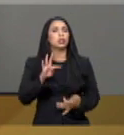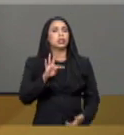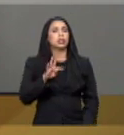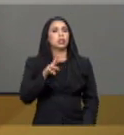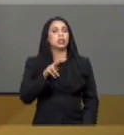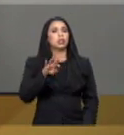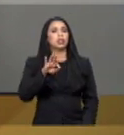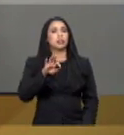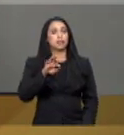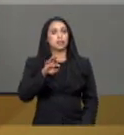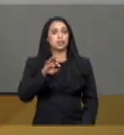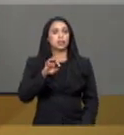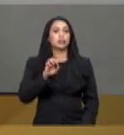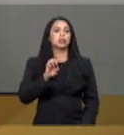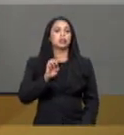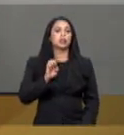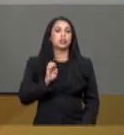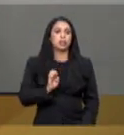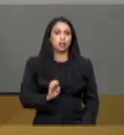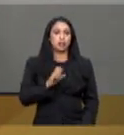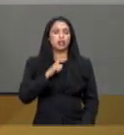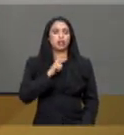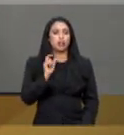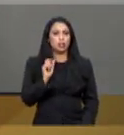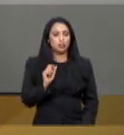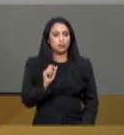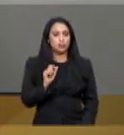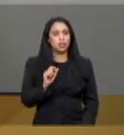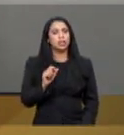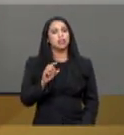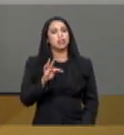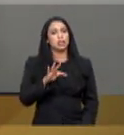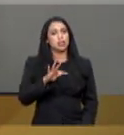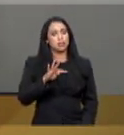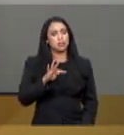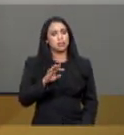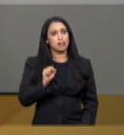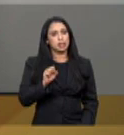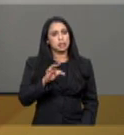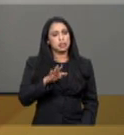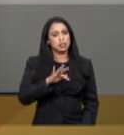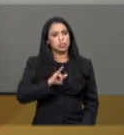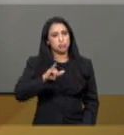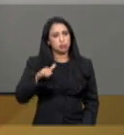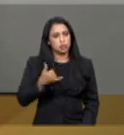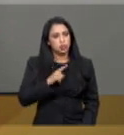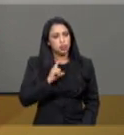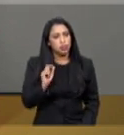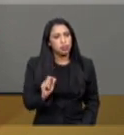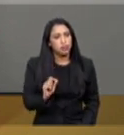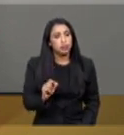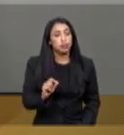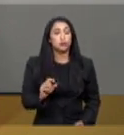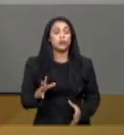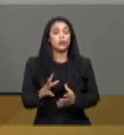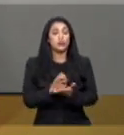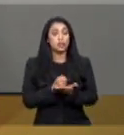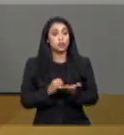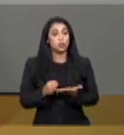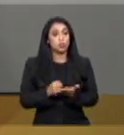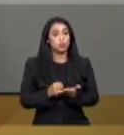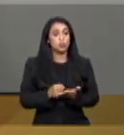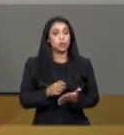do STJ, sobre a inclusão do imposto na base de cálculo das contribuições sobre o faturamento. O